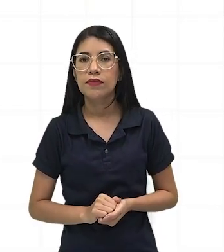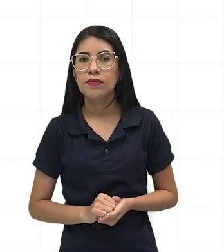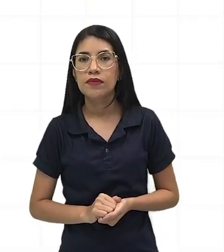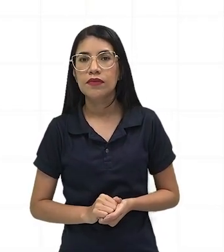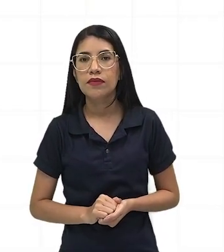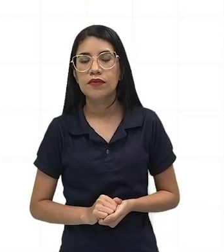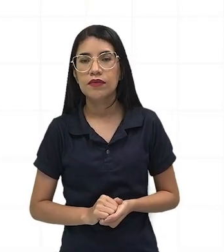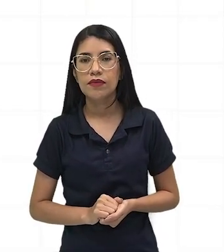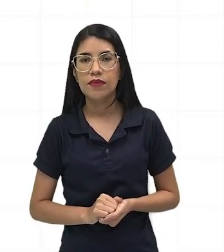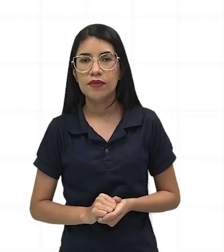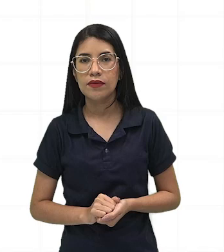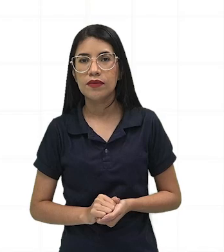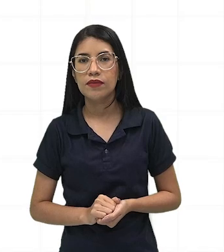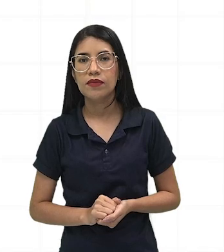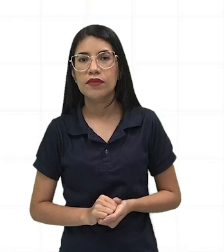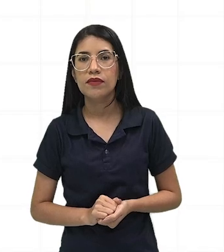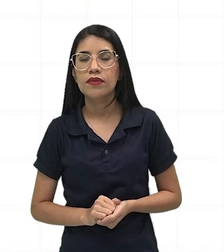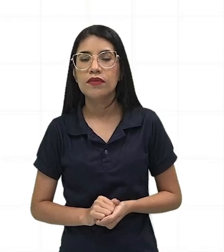ponto, tudo bem?